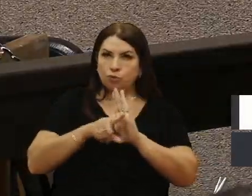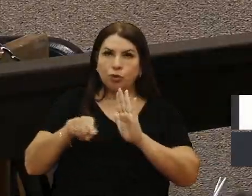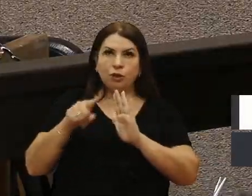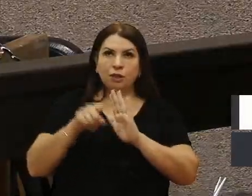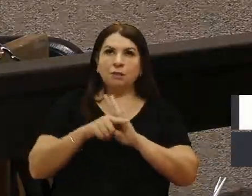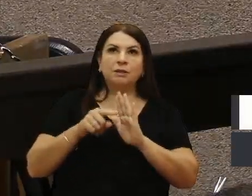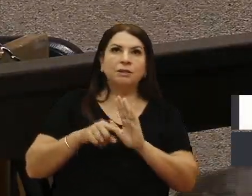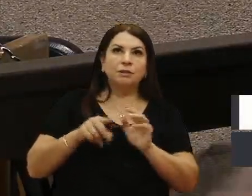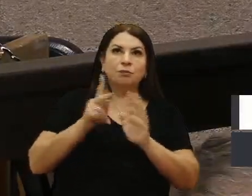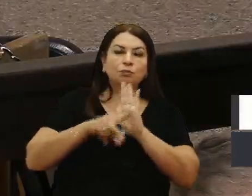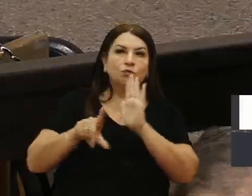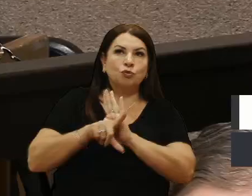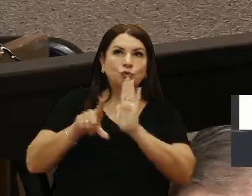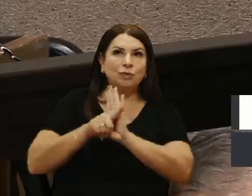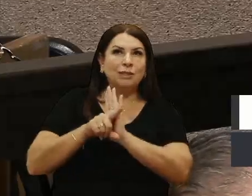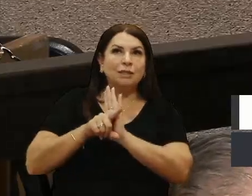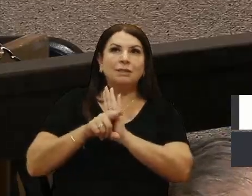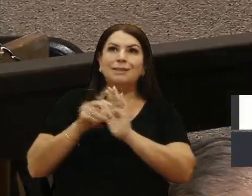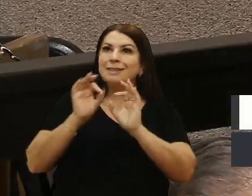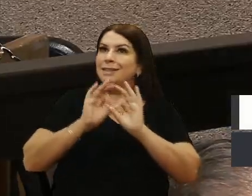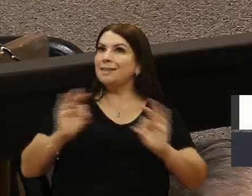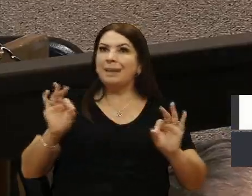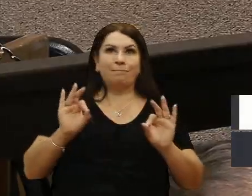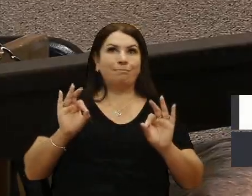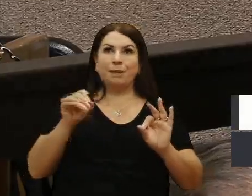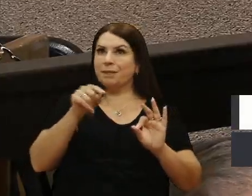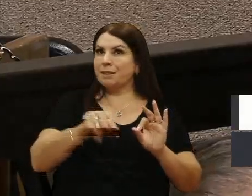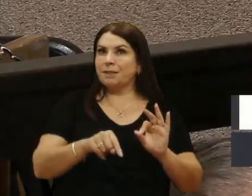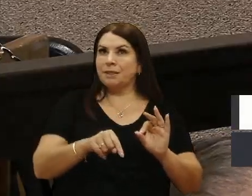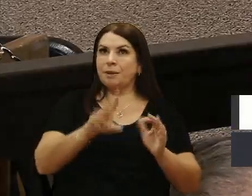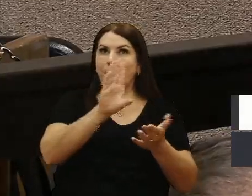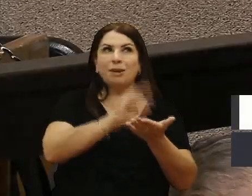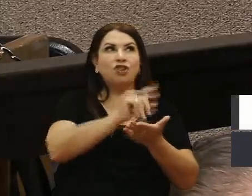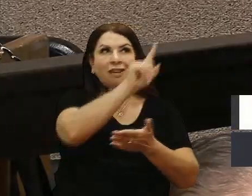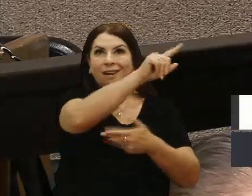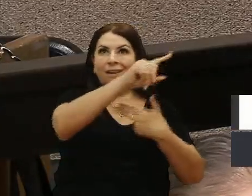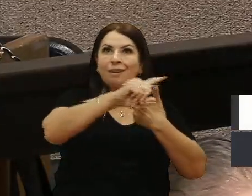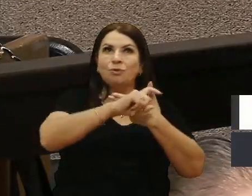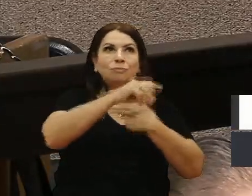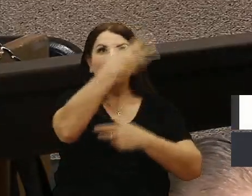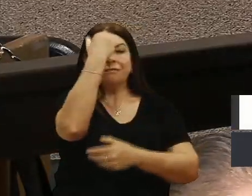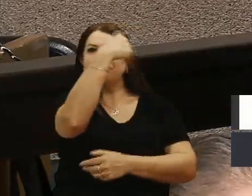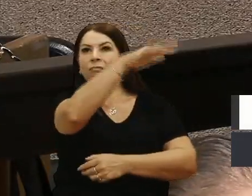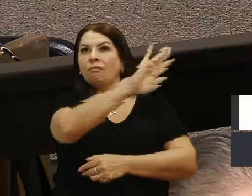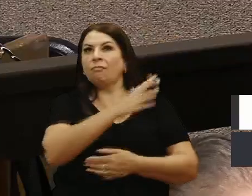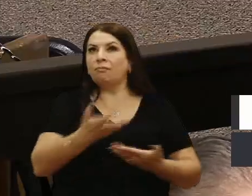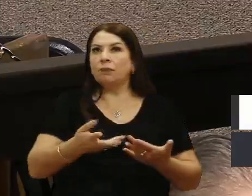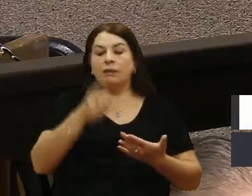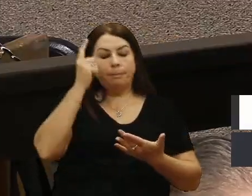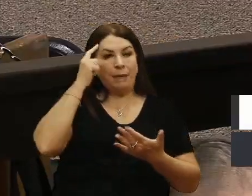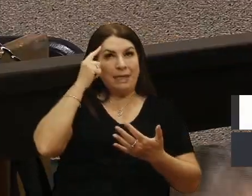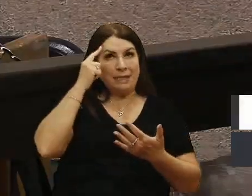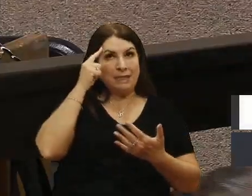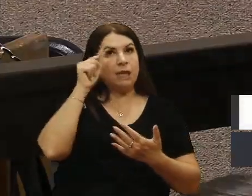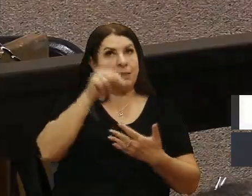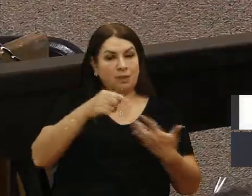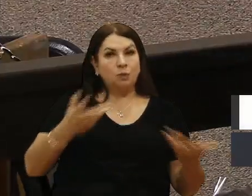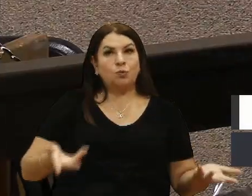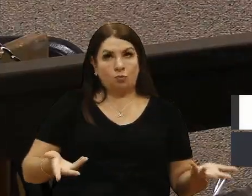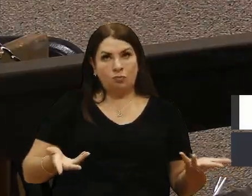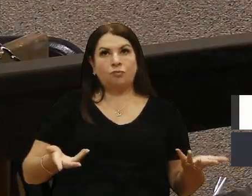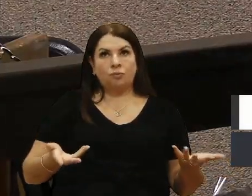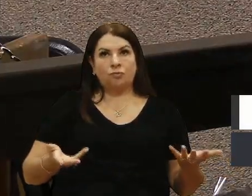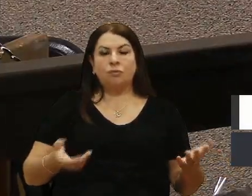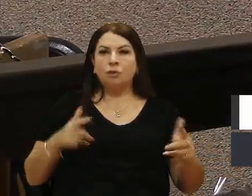super simples, já veio dos outros pareceres, mas foi baixado para o Executivo e foi esquecido. Então, a gente tem que pensar nisso